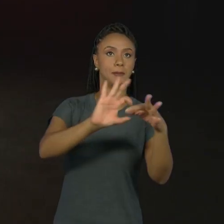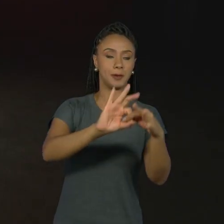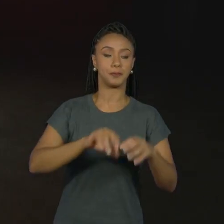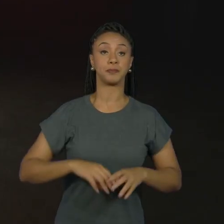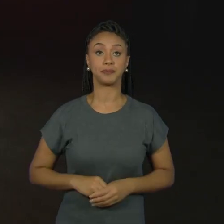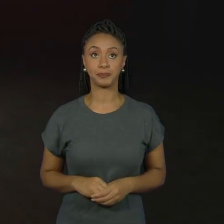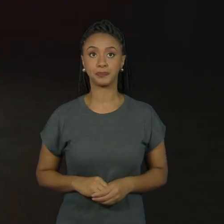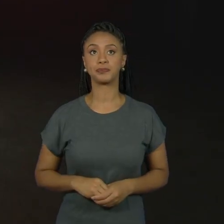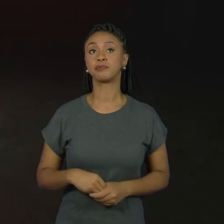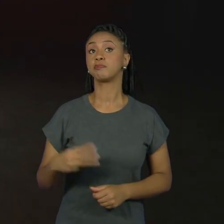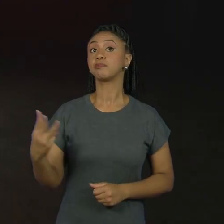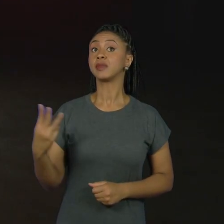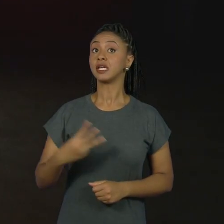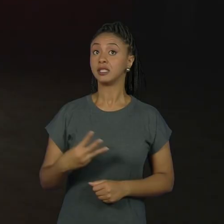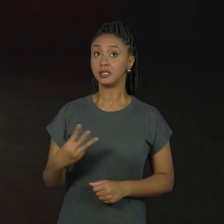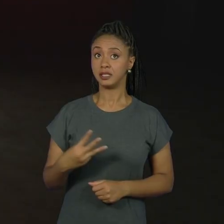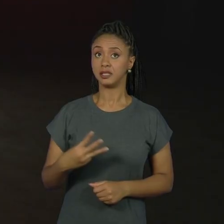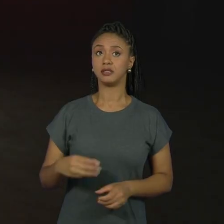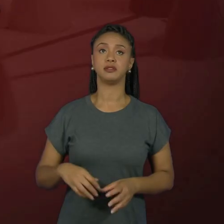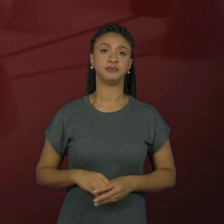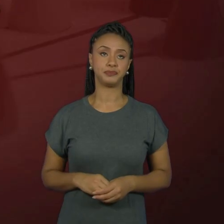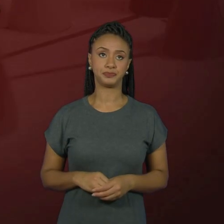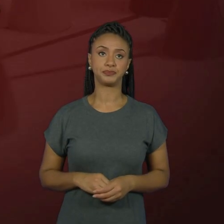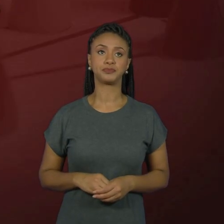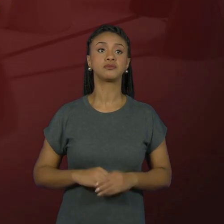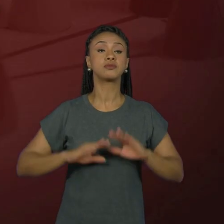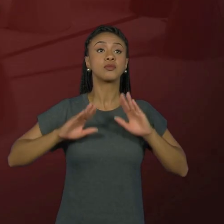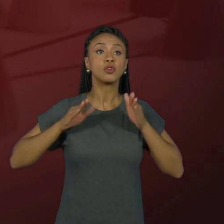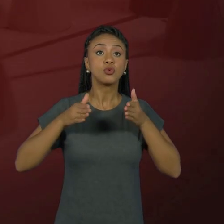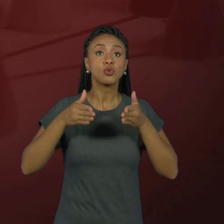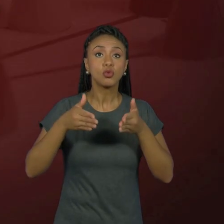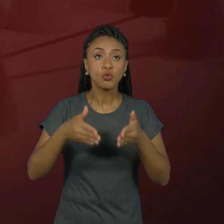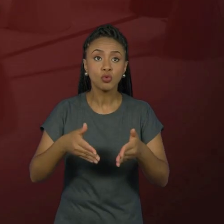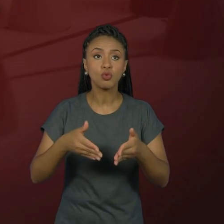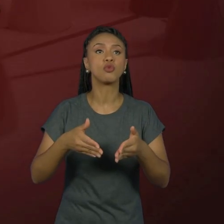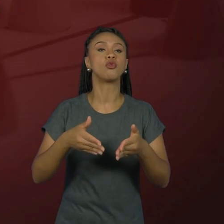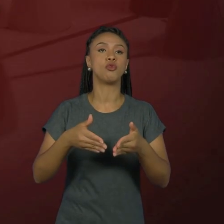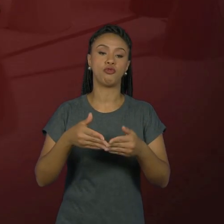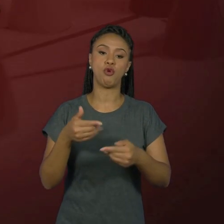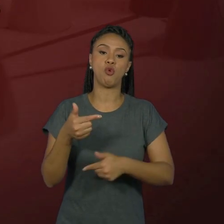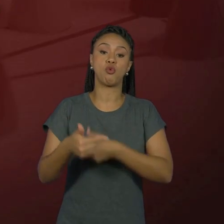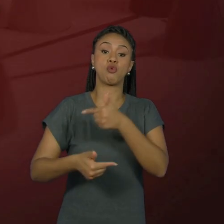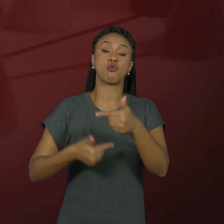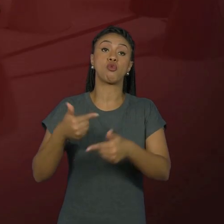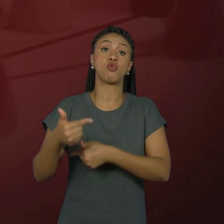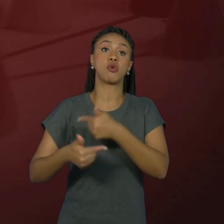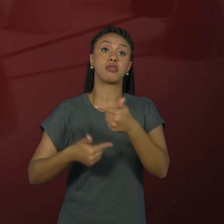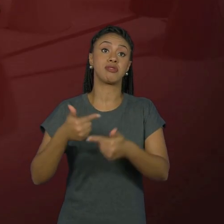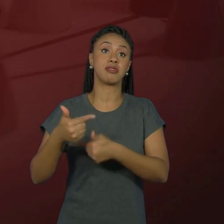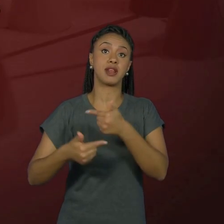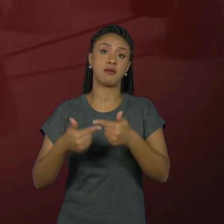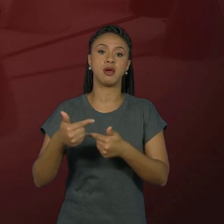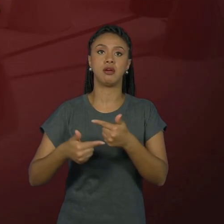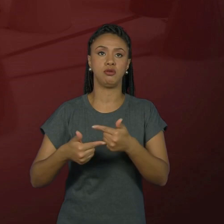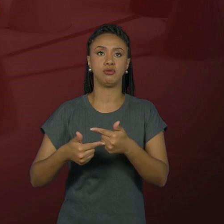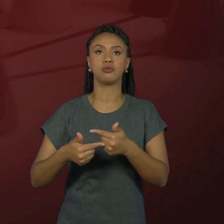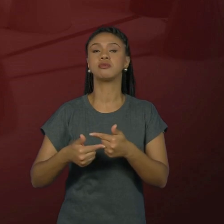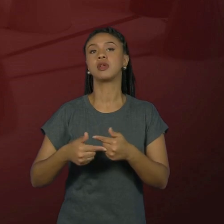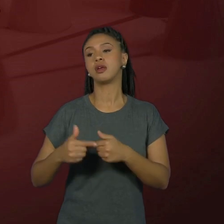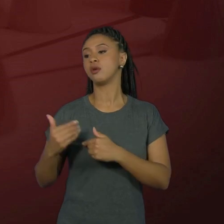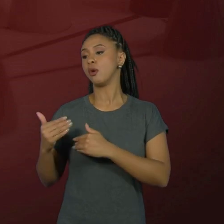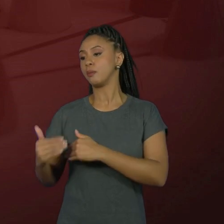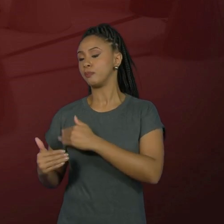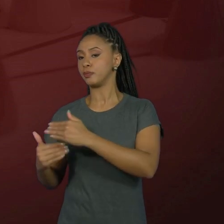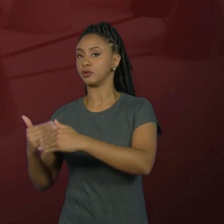vez, utiliza as formas de governar concentrando na delimitação das fronteiras dos diferentes níveis, empresarial, processos